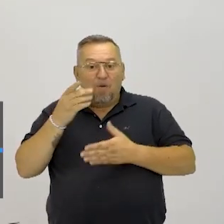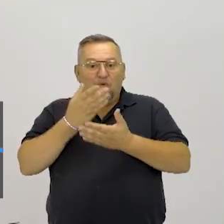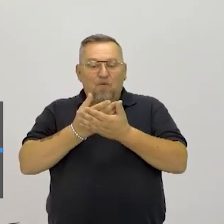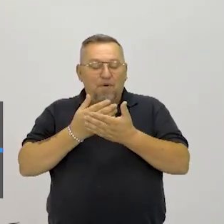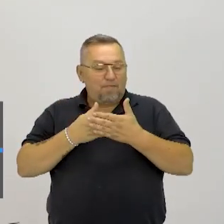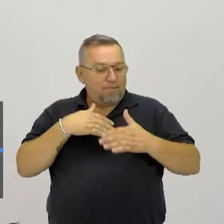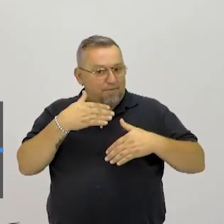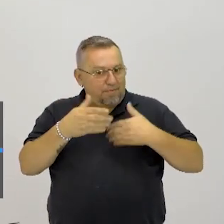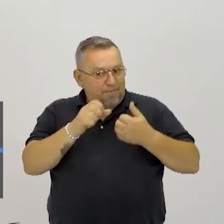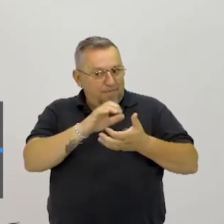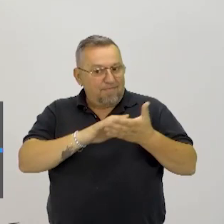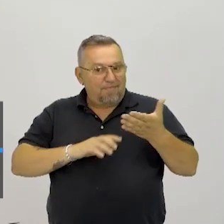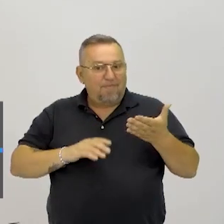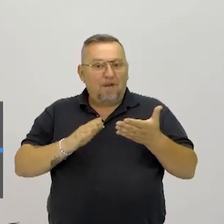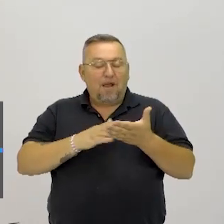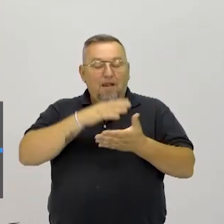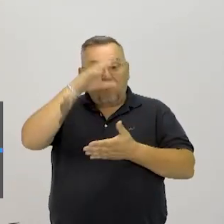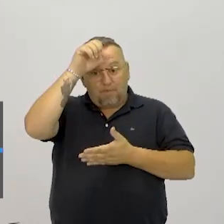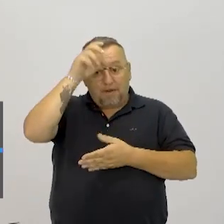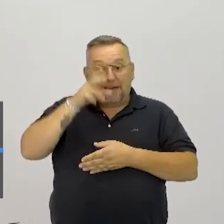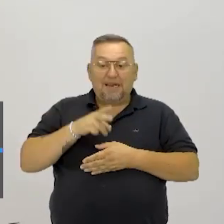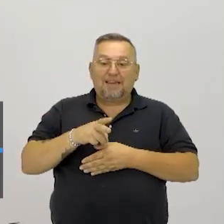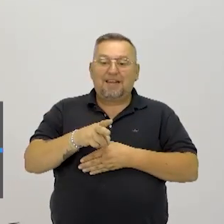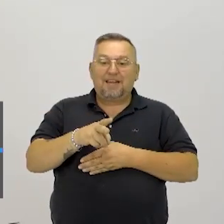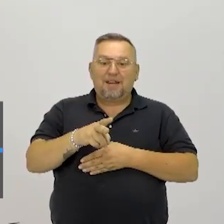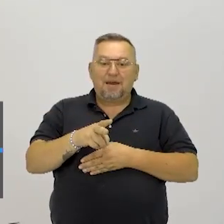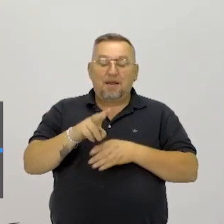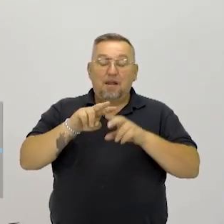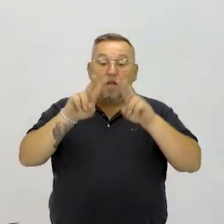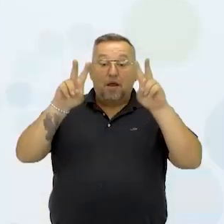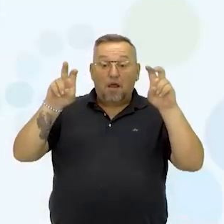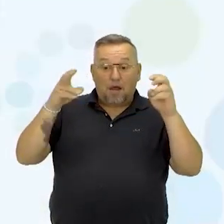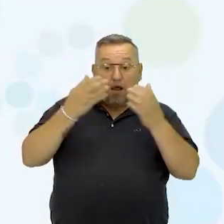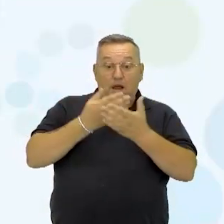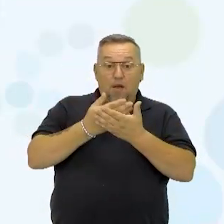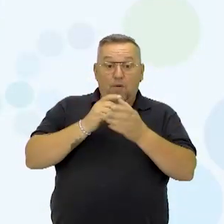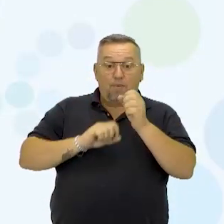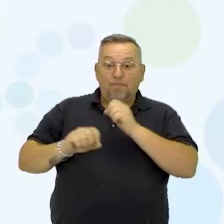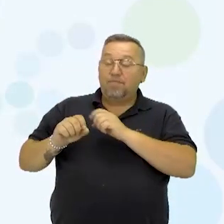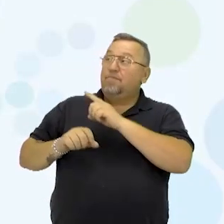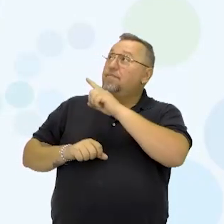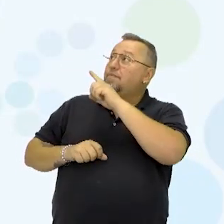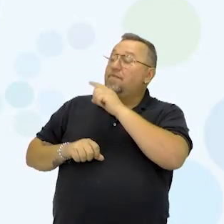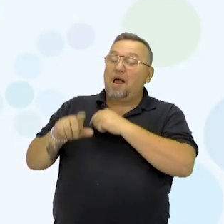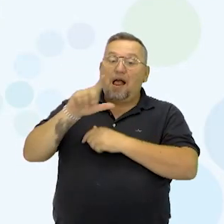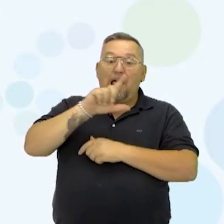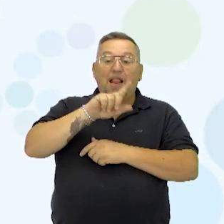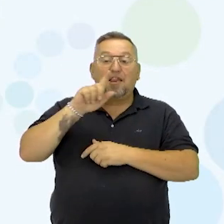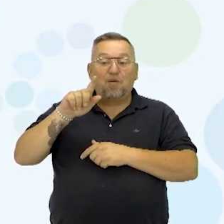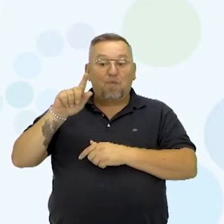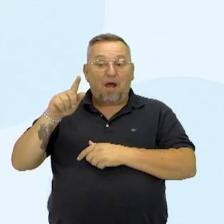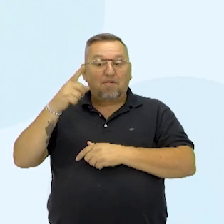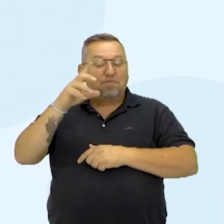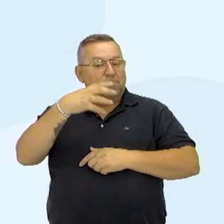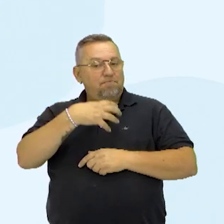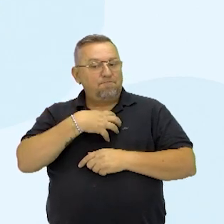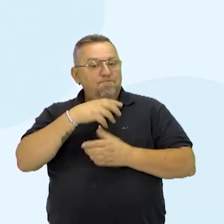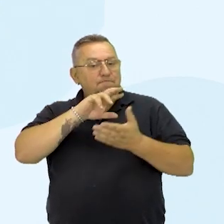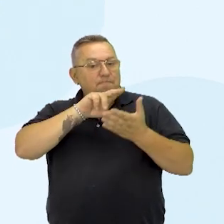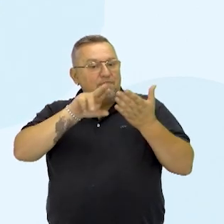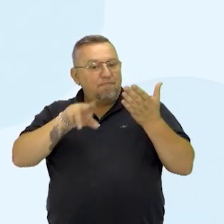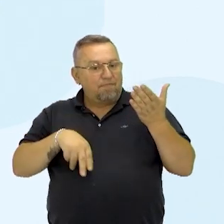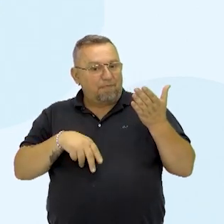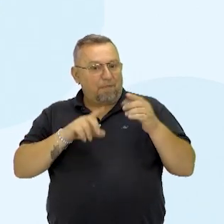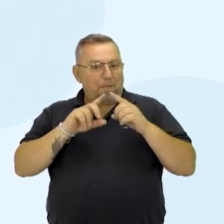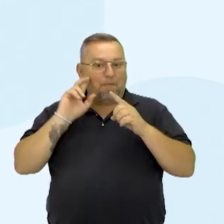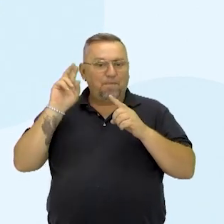sequência de atividades do Caderno Aprender Sempre. O título da aula de hoje, a linguagem e suas formas. Vamos